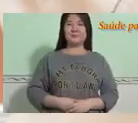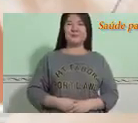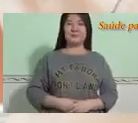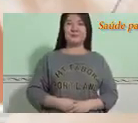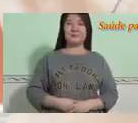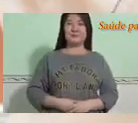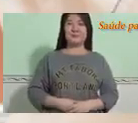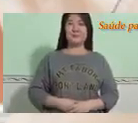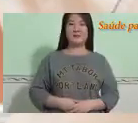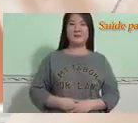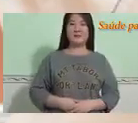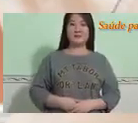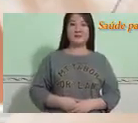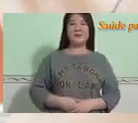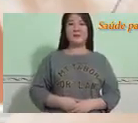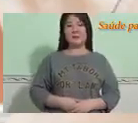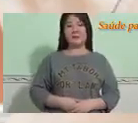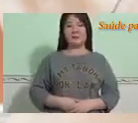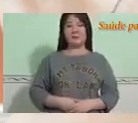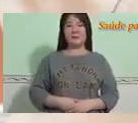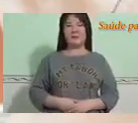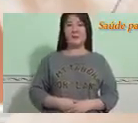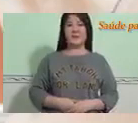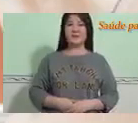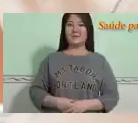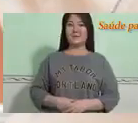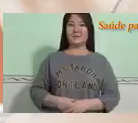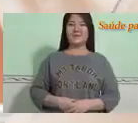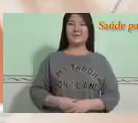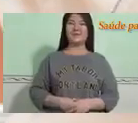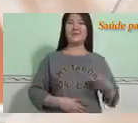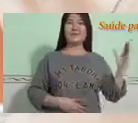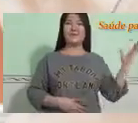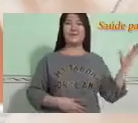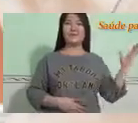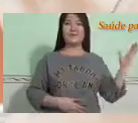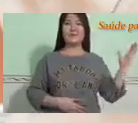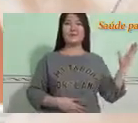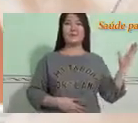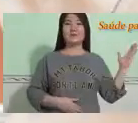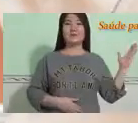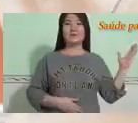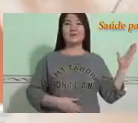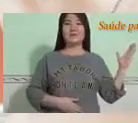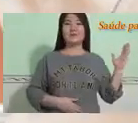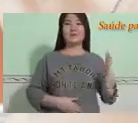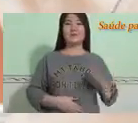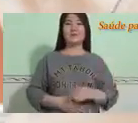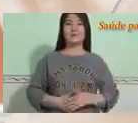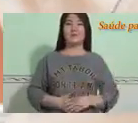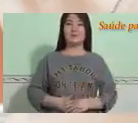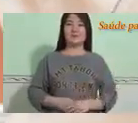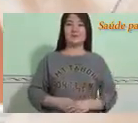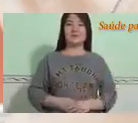aquecimento da região a ser tratada, incorreto manuseamento do material ou devido ao utilização de pouco gel durante o